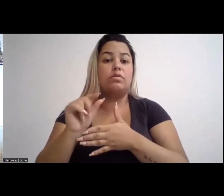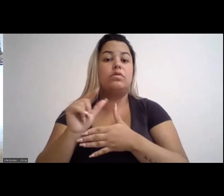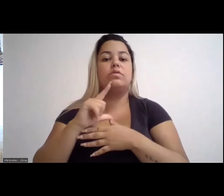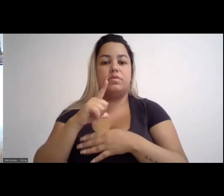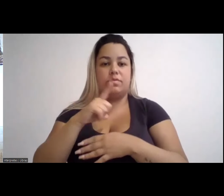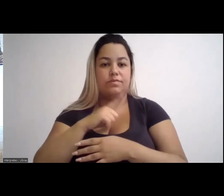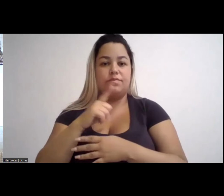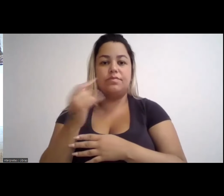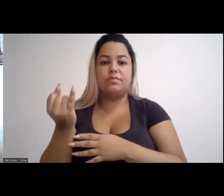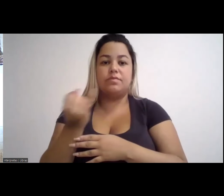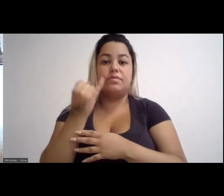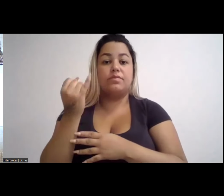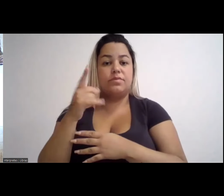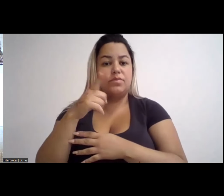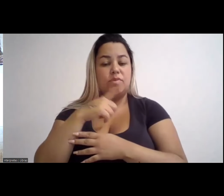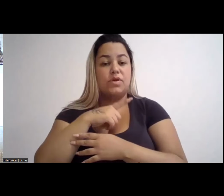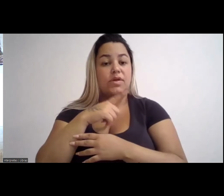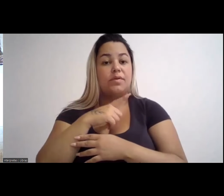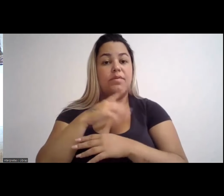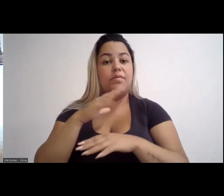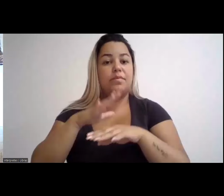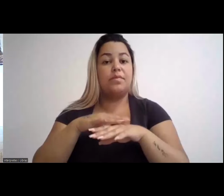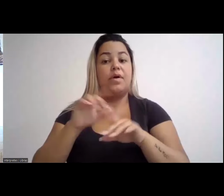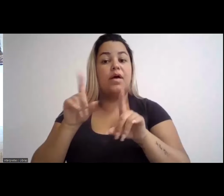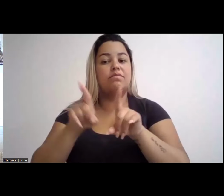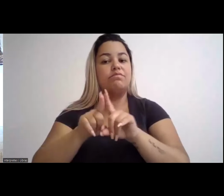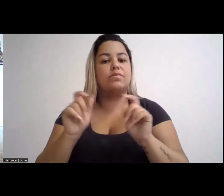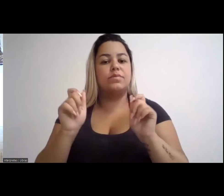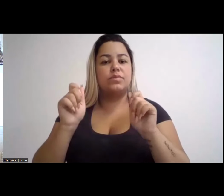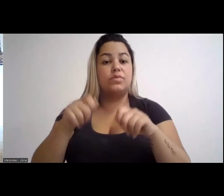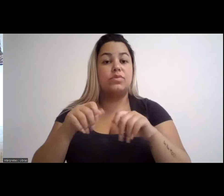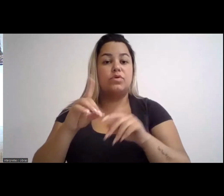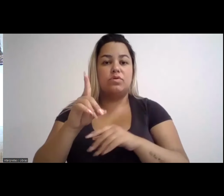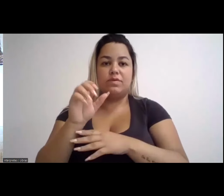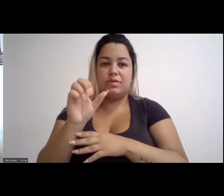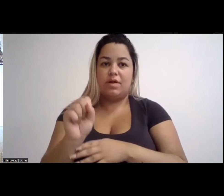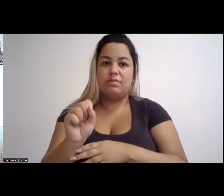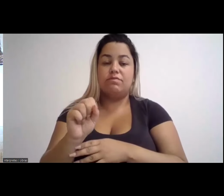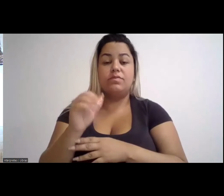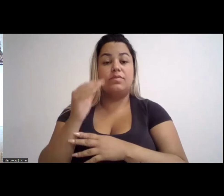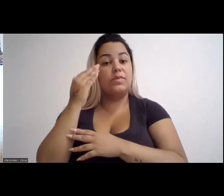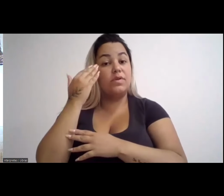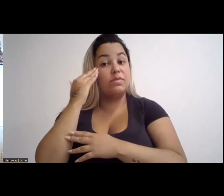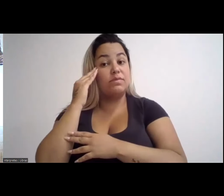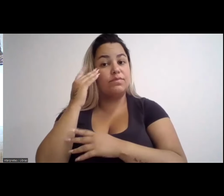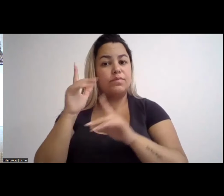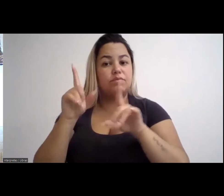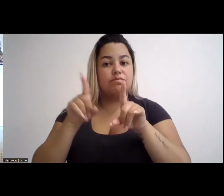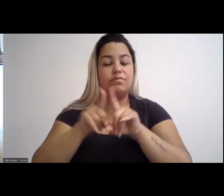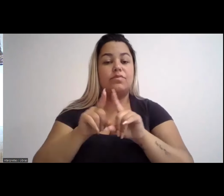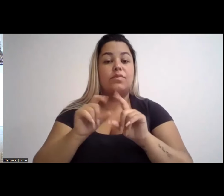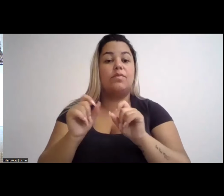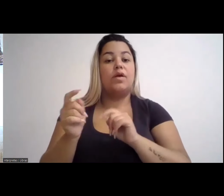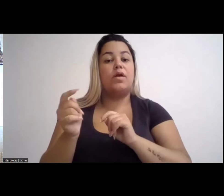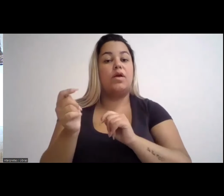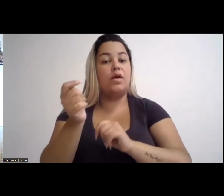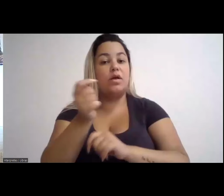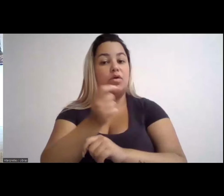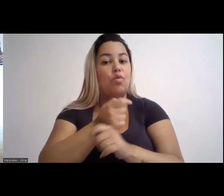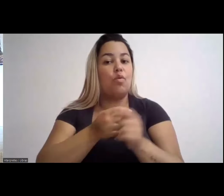é importante tê-los, mas nós precisamos de uma pedagogia dos dados. Entender, na verdade, que a mera performance econômica, não